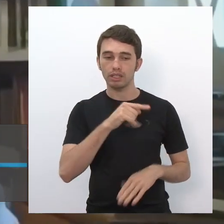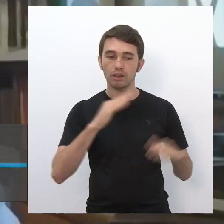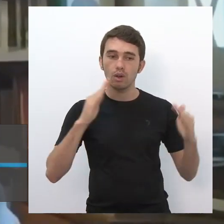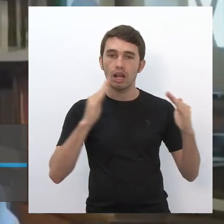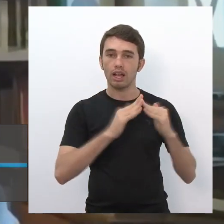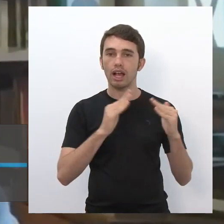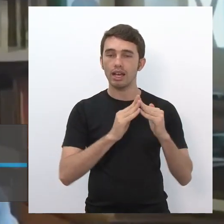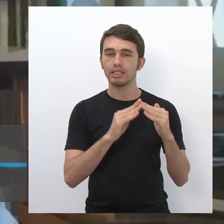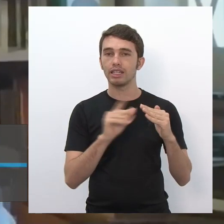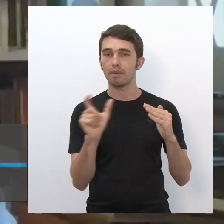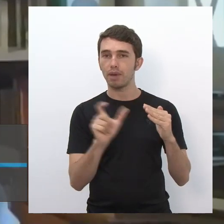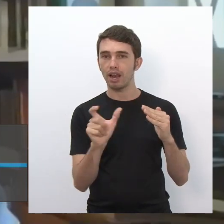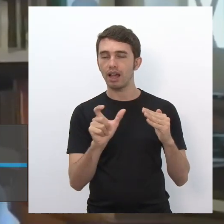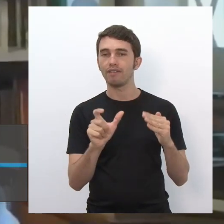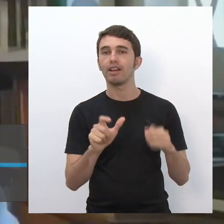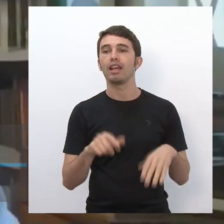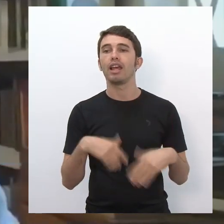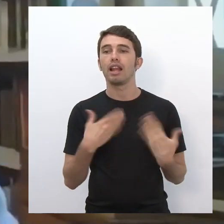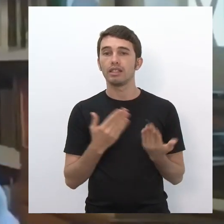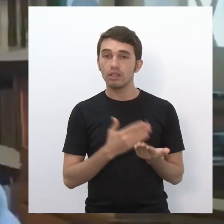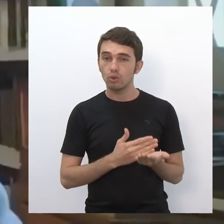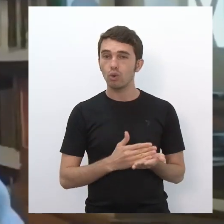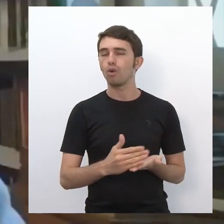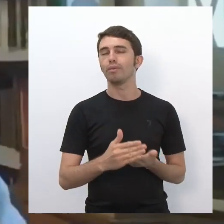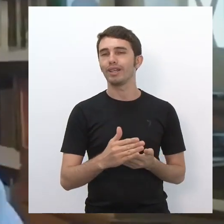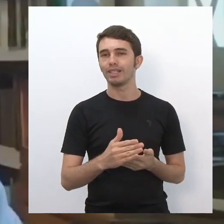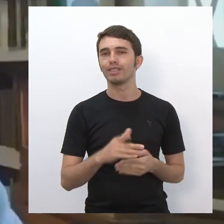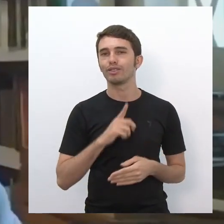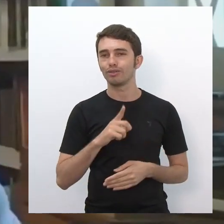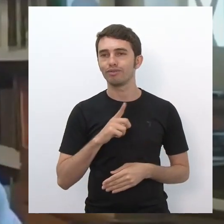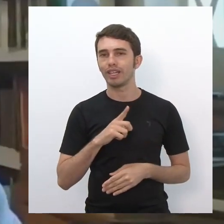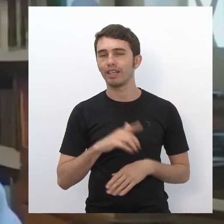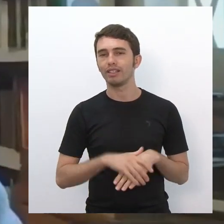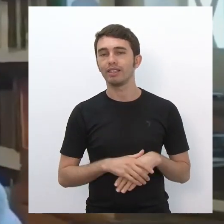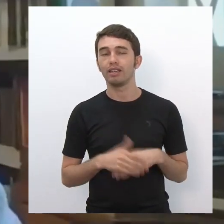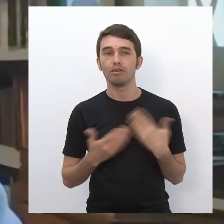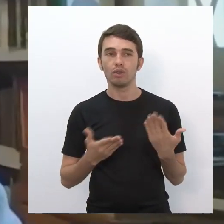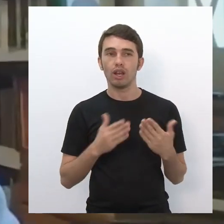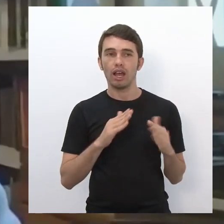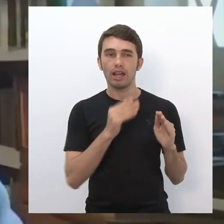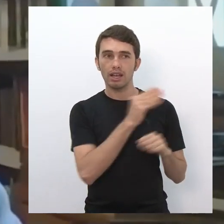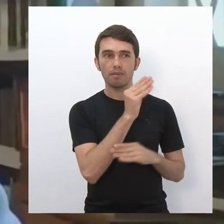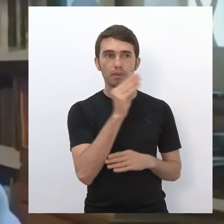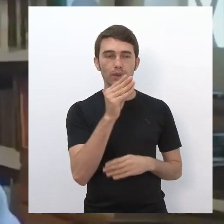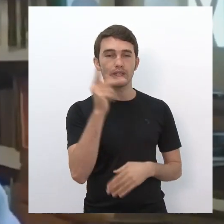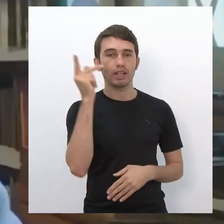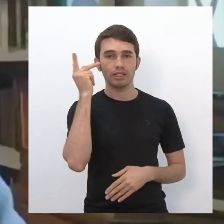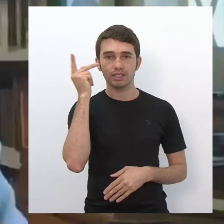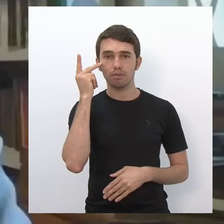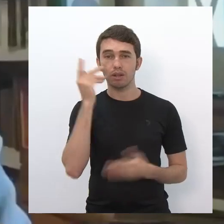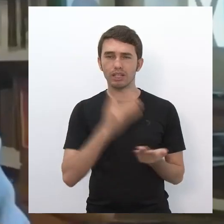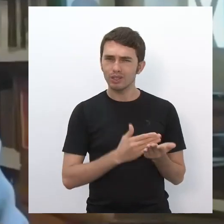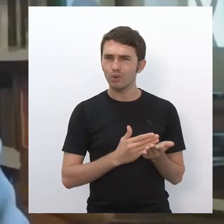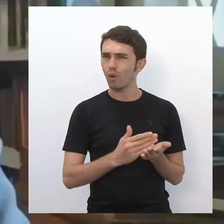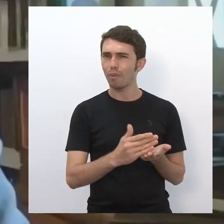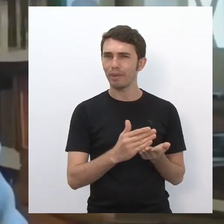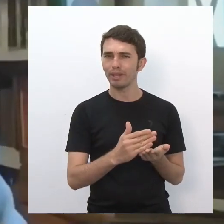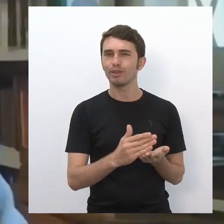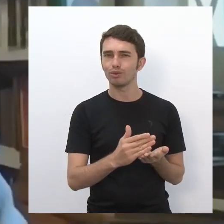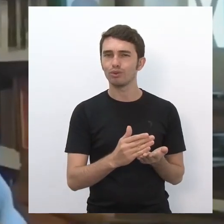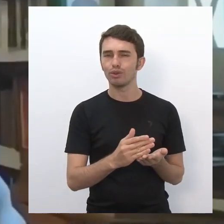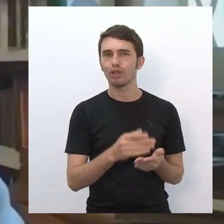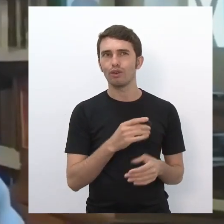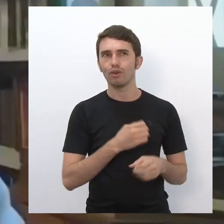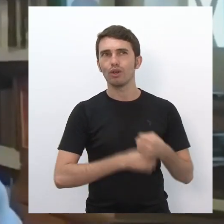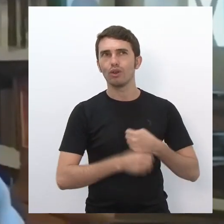de leitura se impõe desde o início. Então, a gente, praticamente desde o início da Biblioteca de São Paulo, que foi